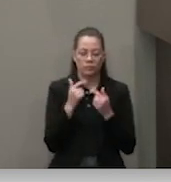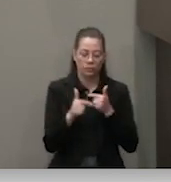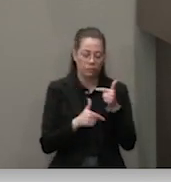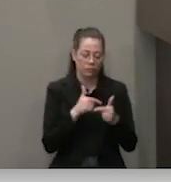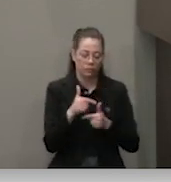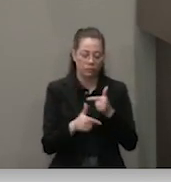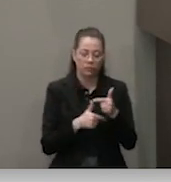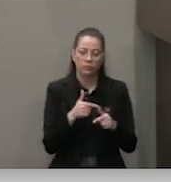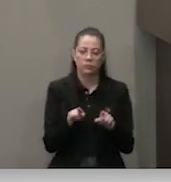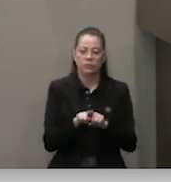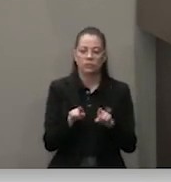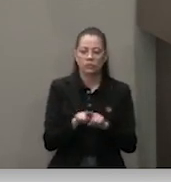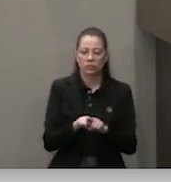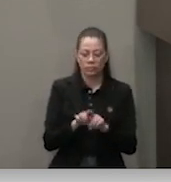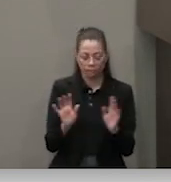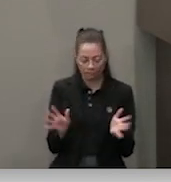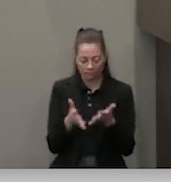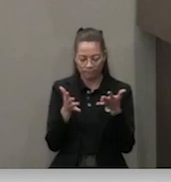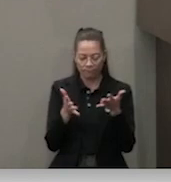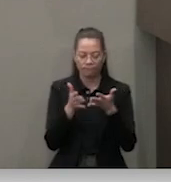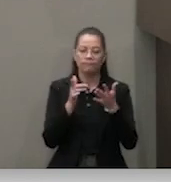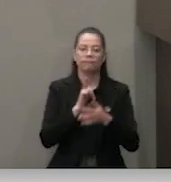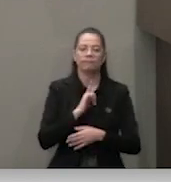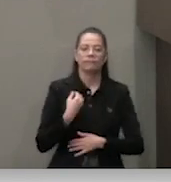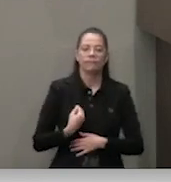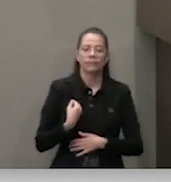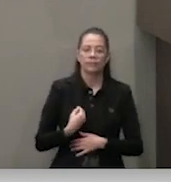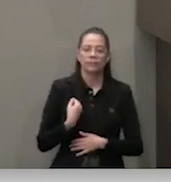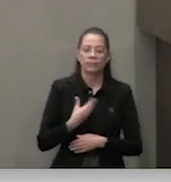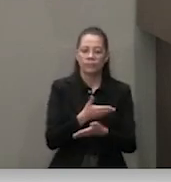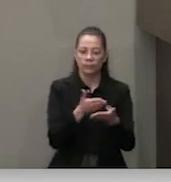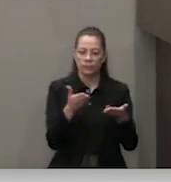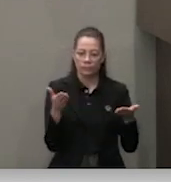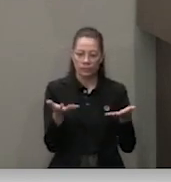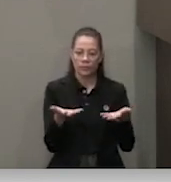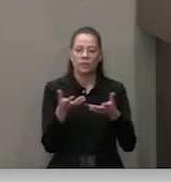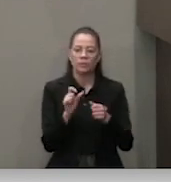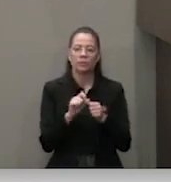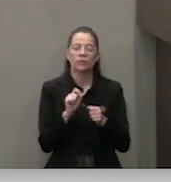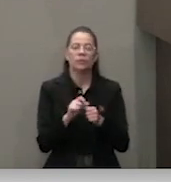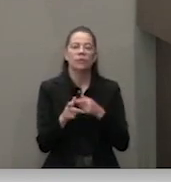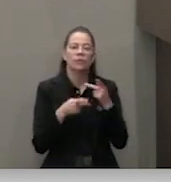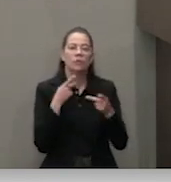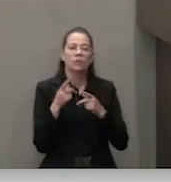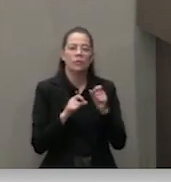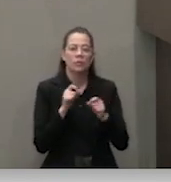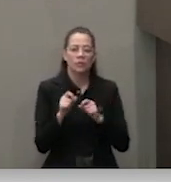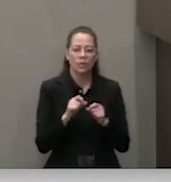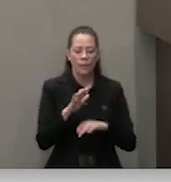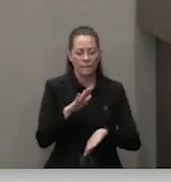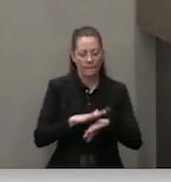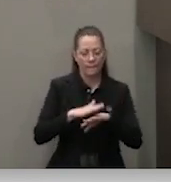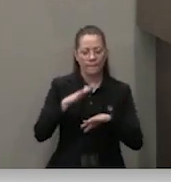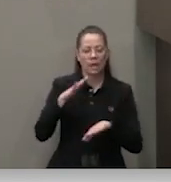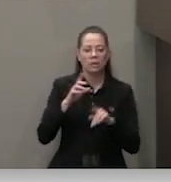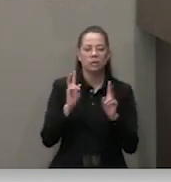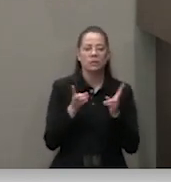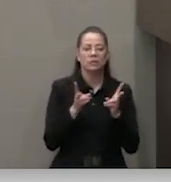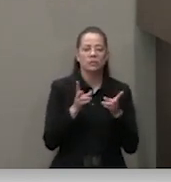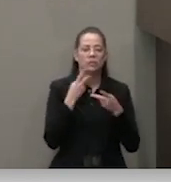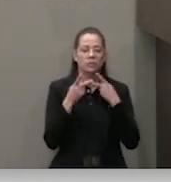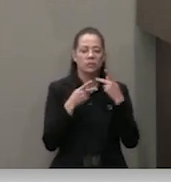que a senhora é da estima que nós temos pela senhora queremos dizer que a senhora merece muito mais e eu sempre